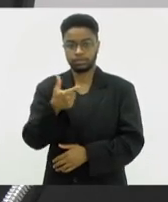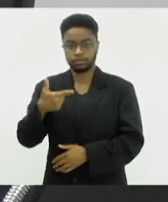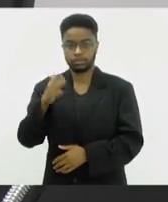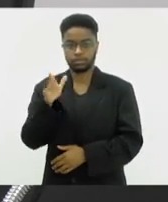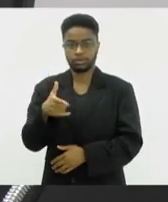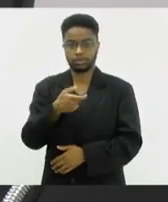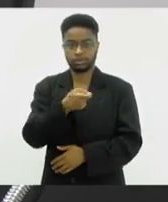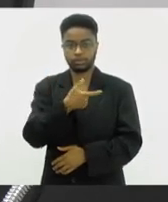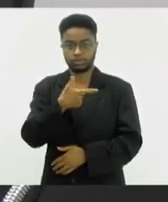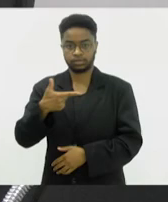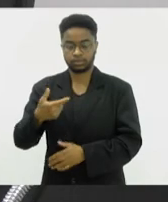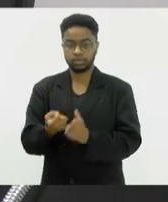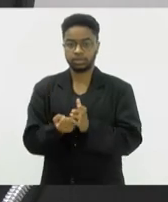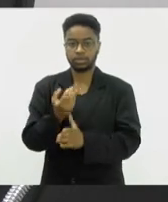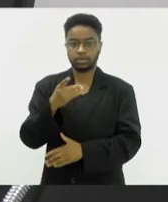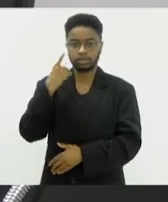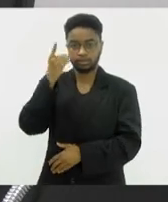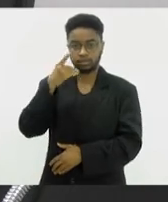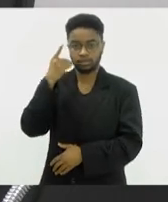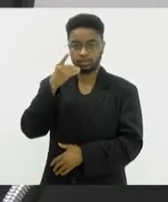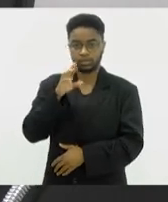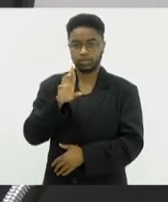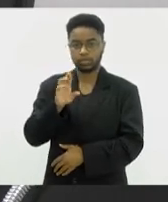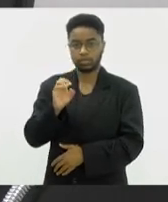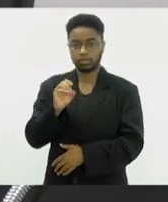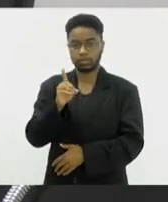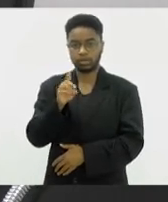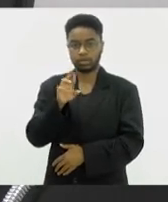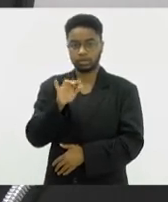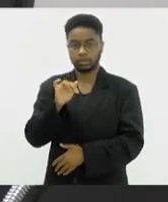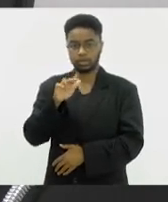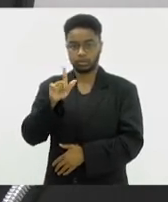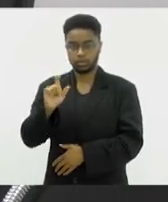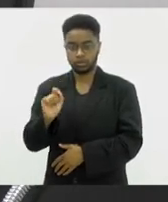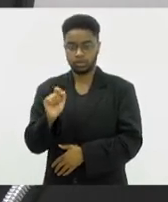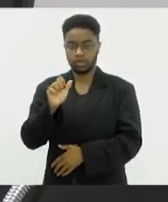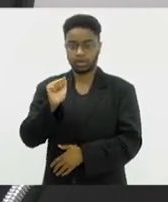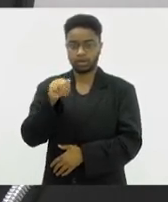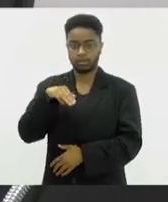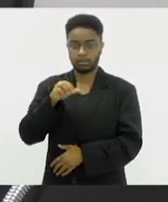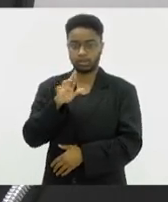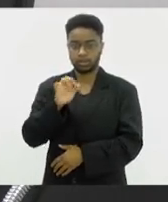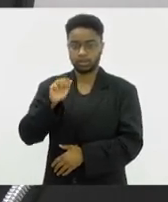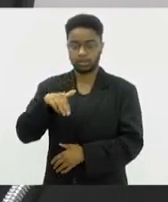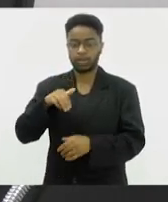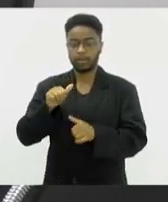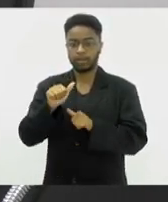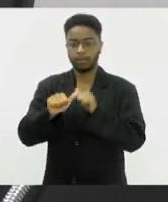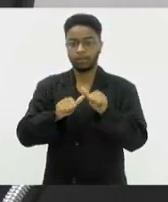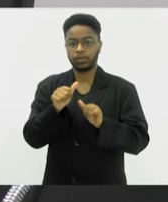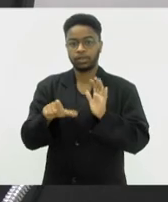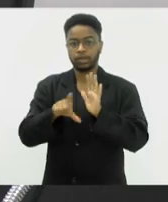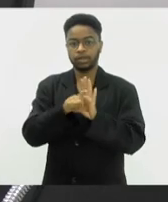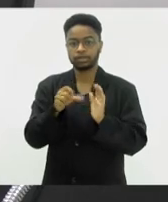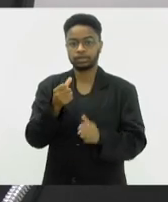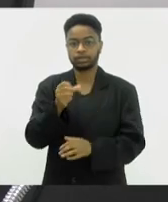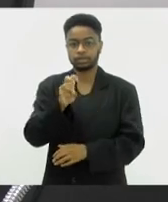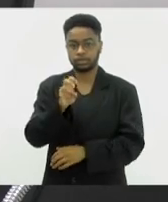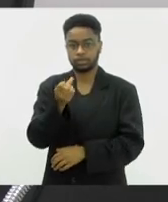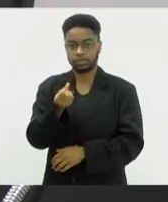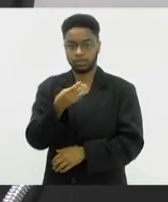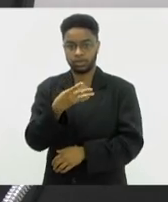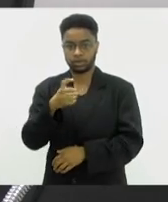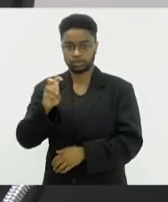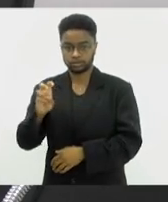22, de autoria do deputado Rodrigo Amorim, que altera a lei 5645, de 10, e inclui